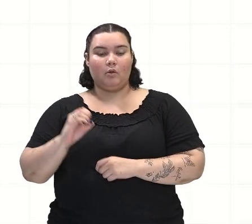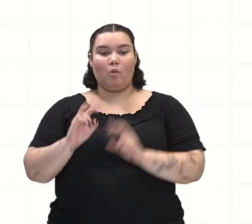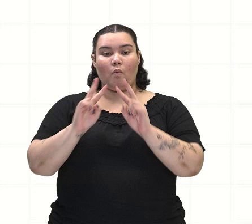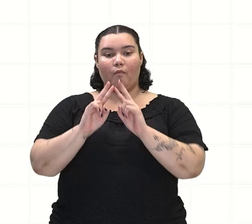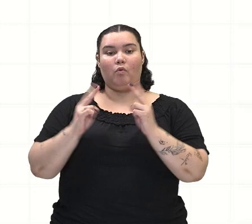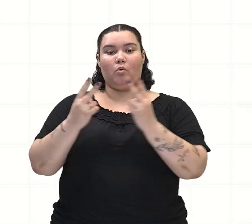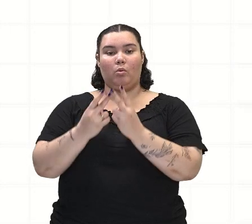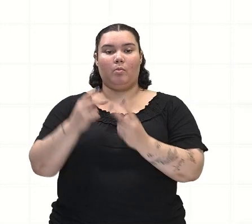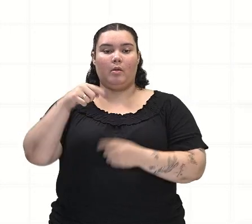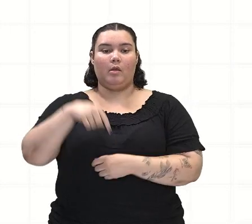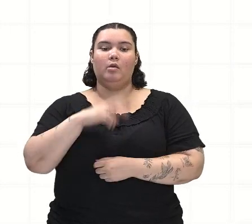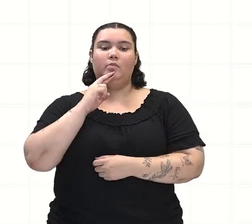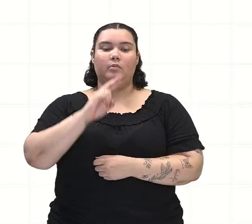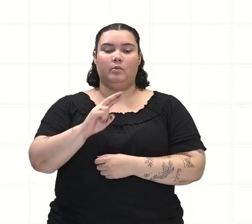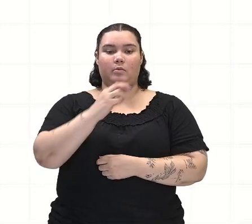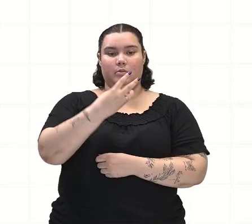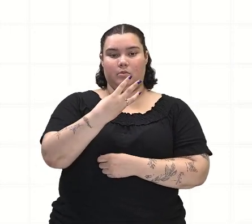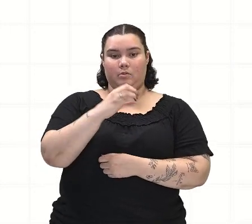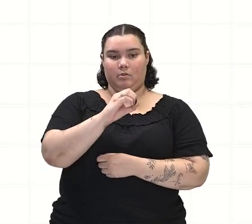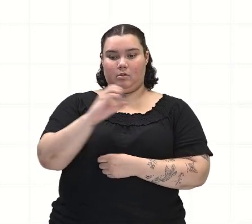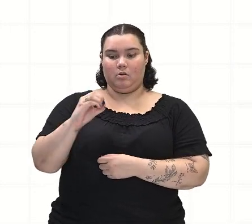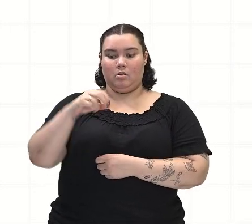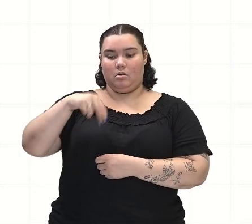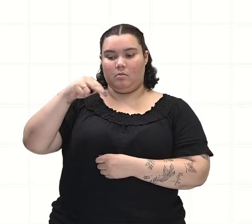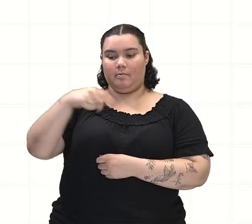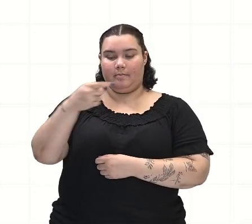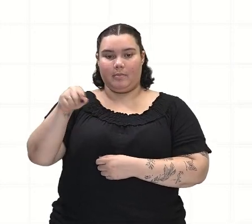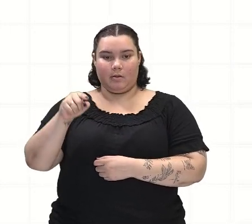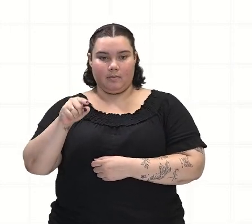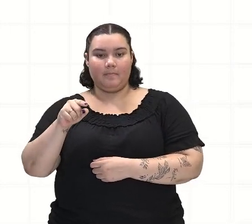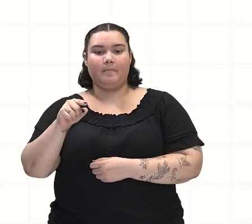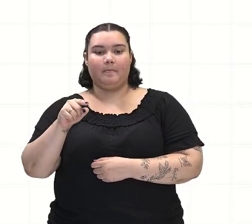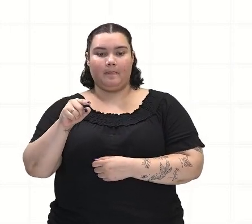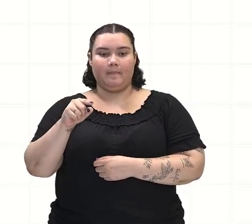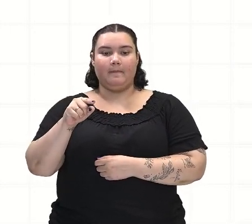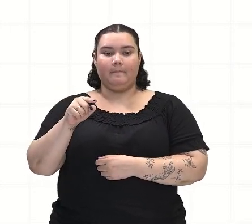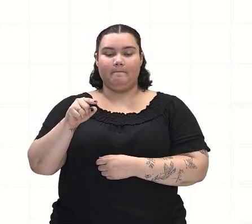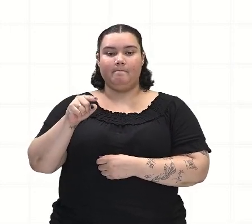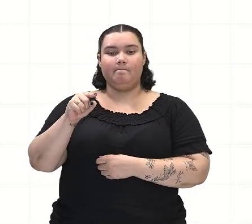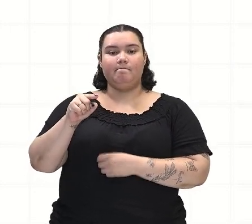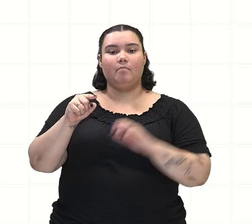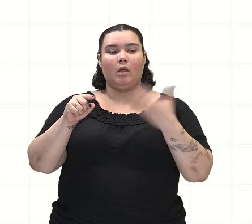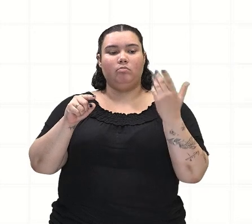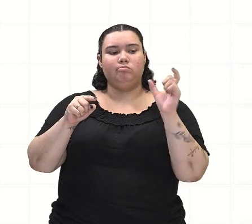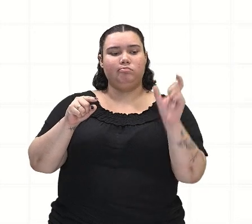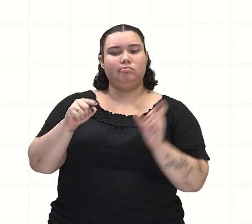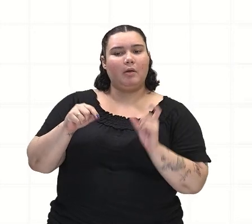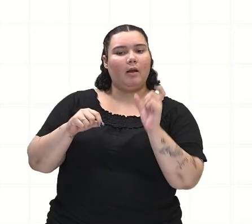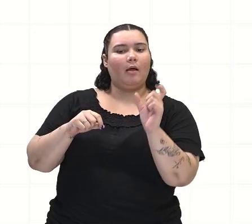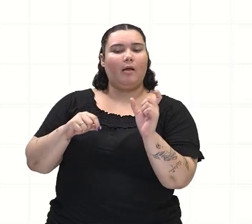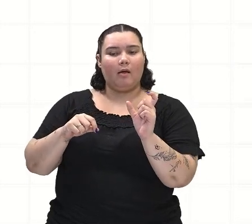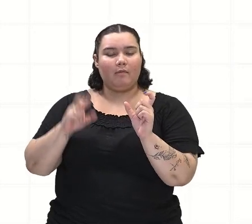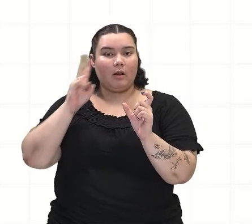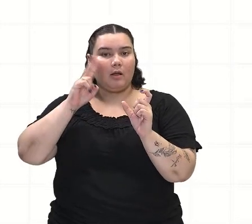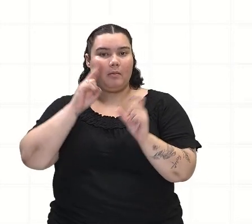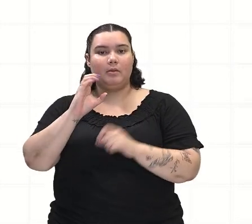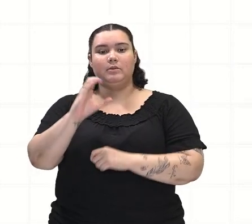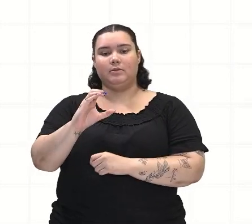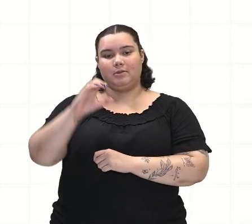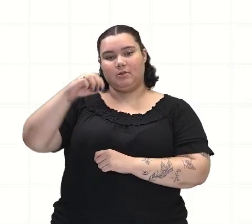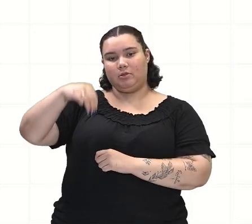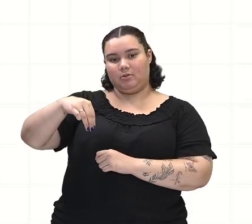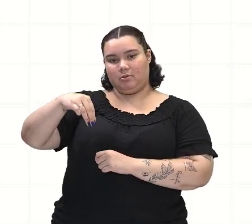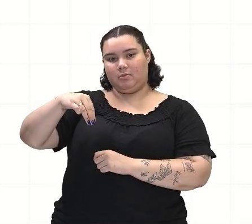vai ser igual a 300 π, né? E a unidade de medida utilizada é o